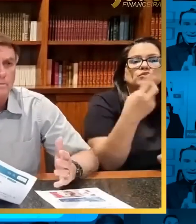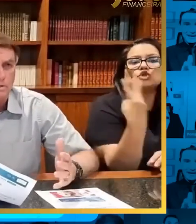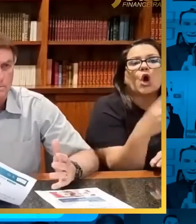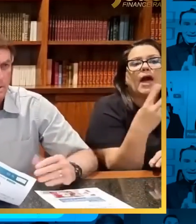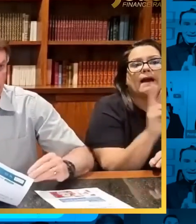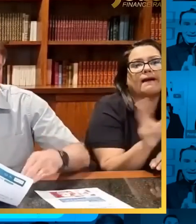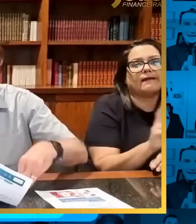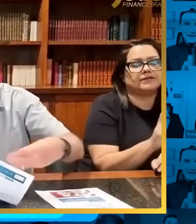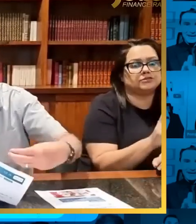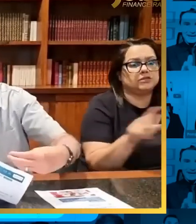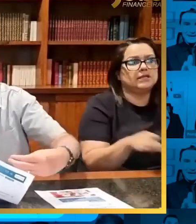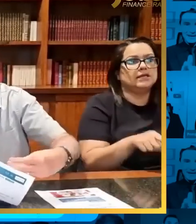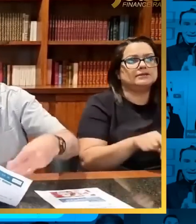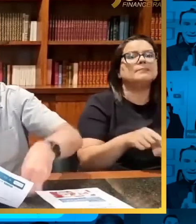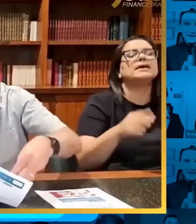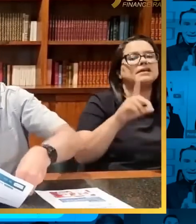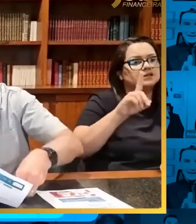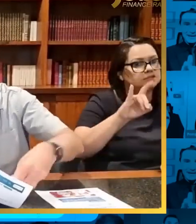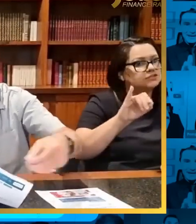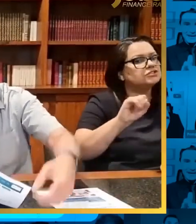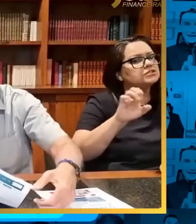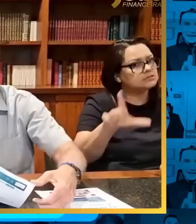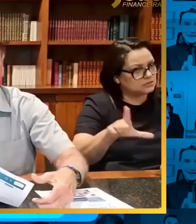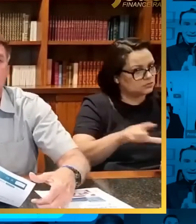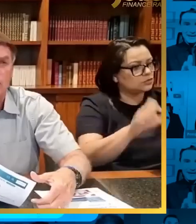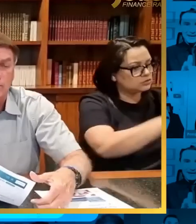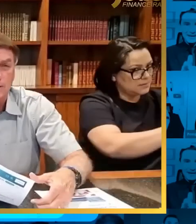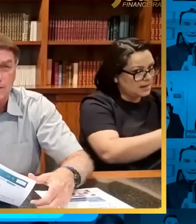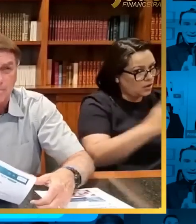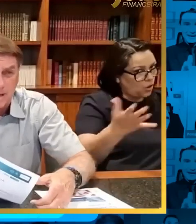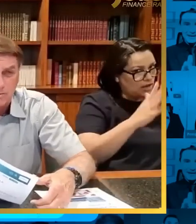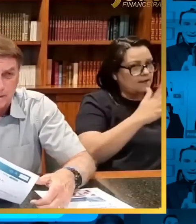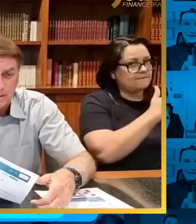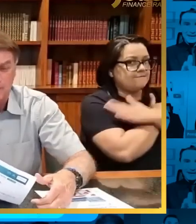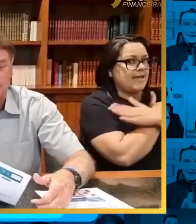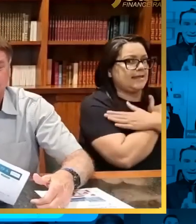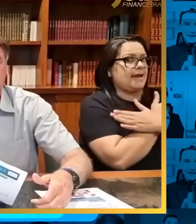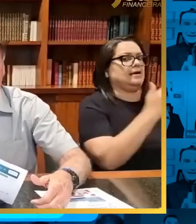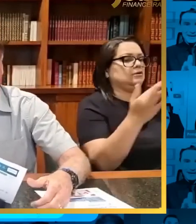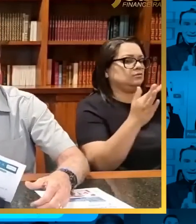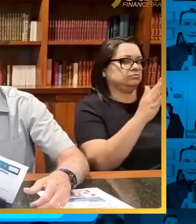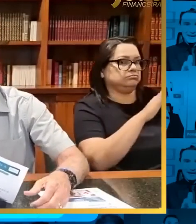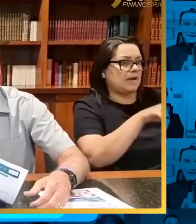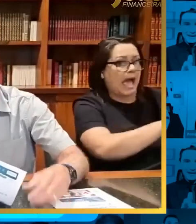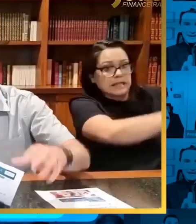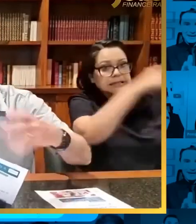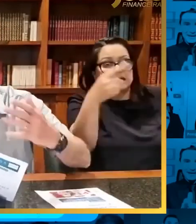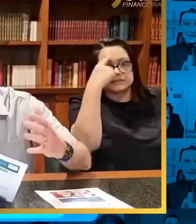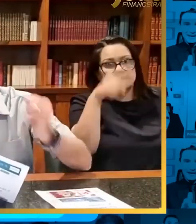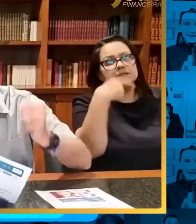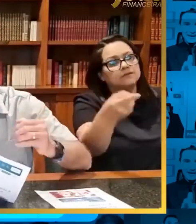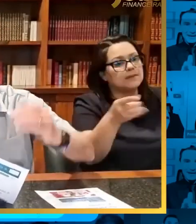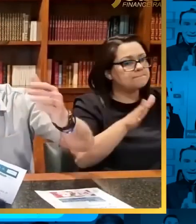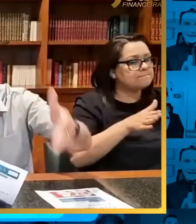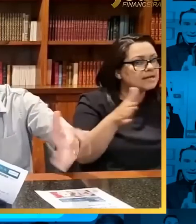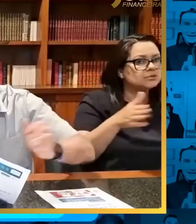no preço do diesel, que se decide dado o feriado até a semana que vem com a aprovação da PEC no parlamento. Então, mais